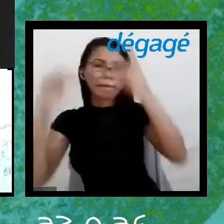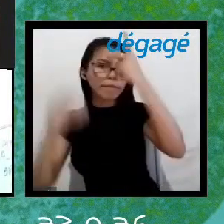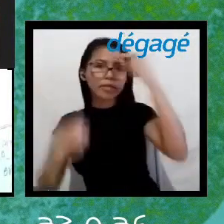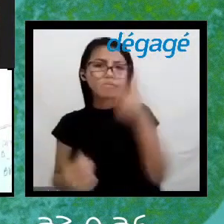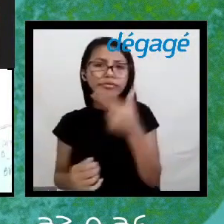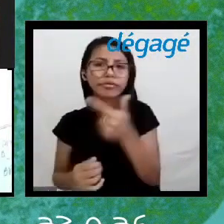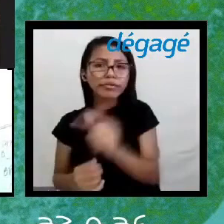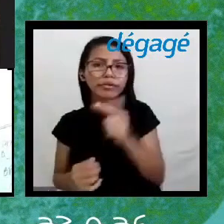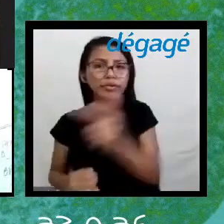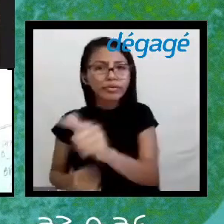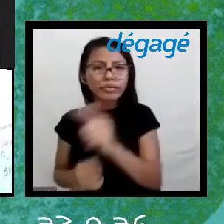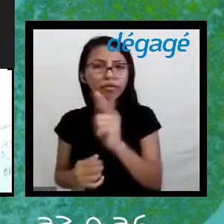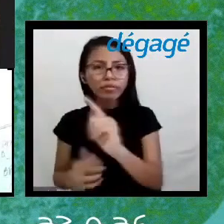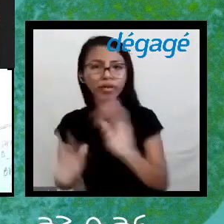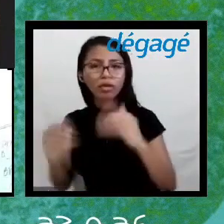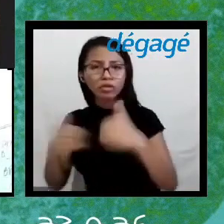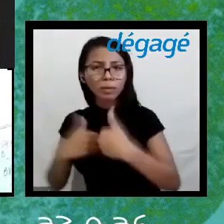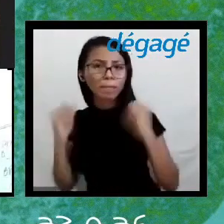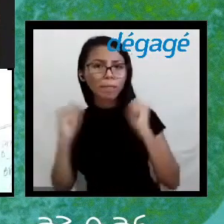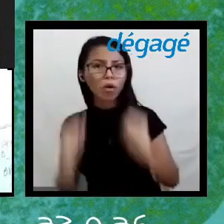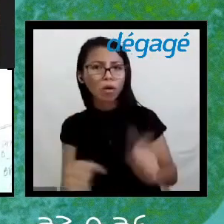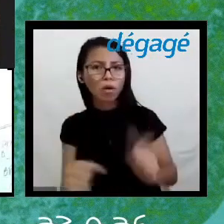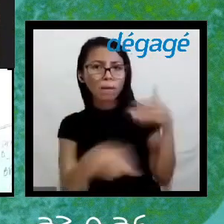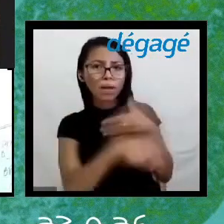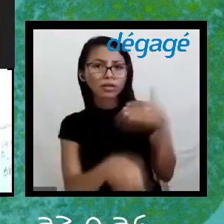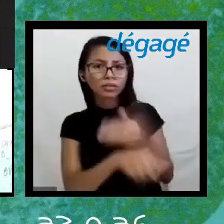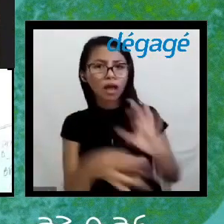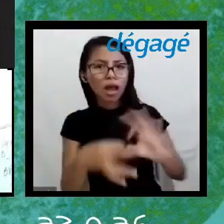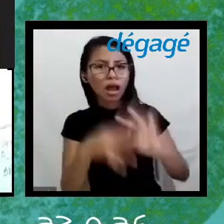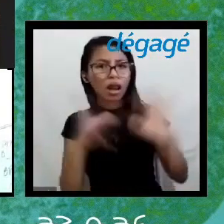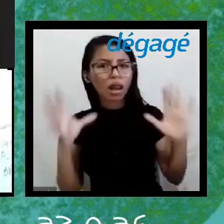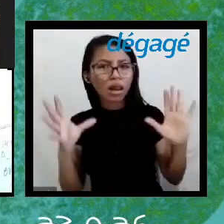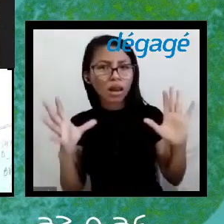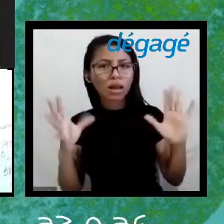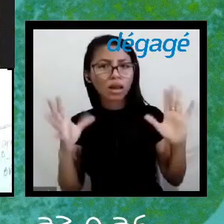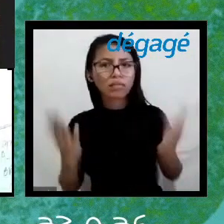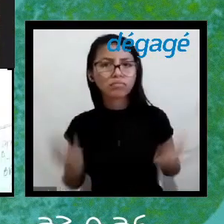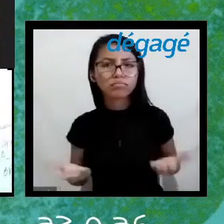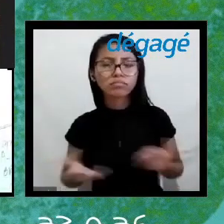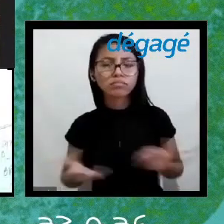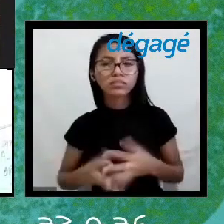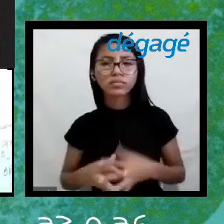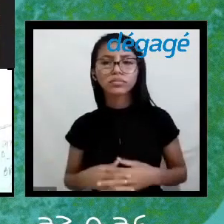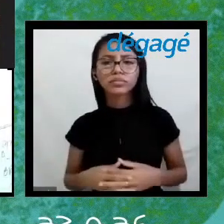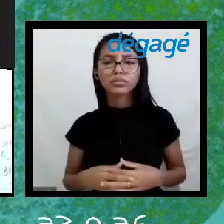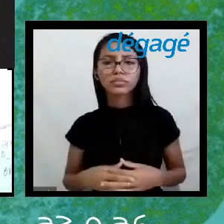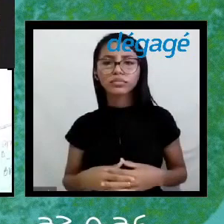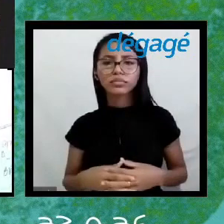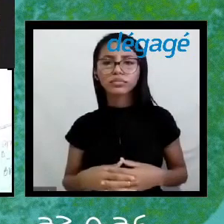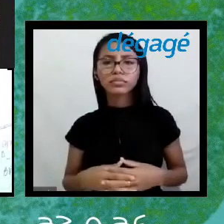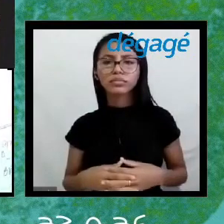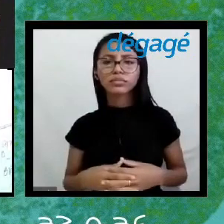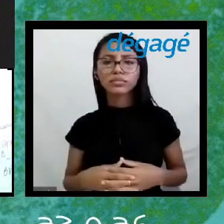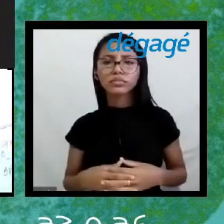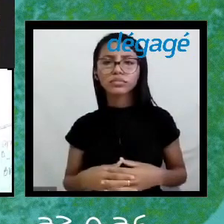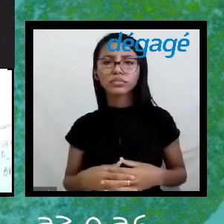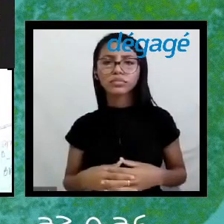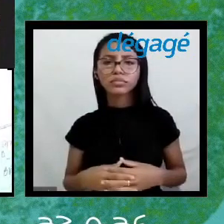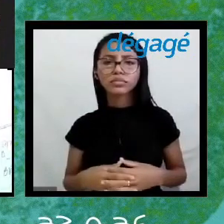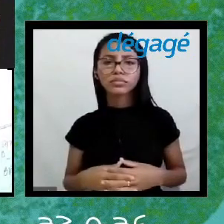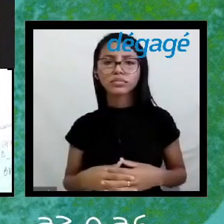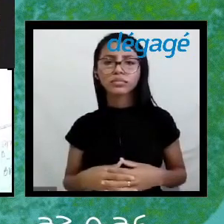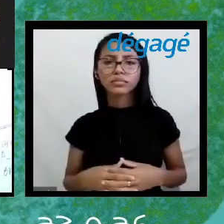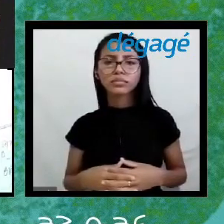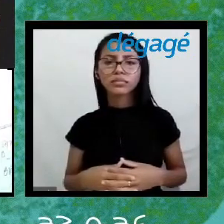não ousaria jamais colocar, mas, enfim, ela diz: já que estamos no último dia, minha pergunta é: é possível